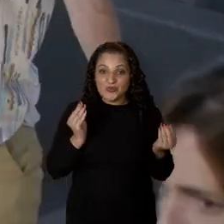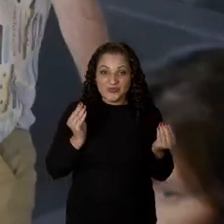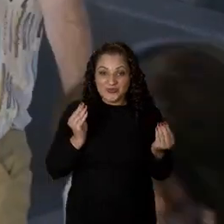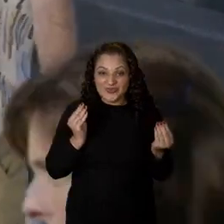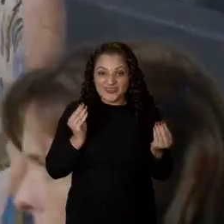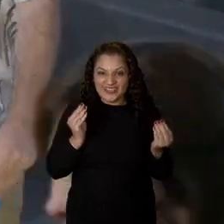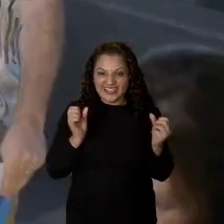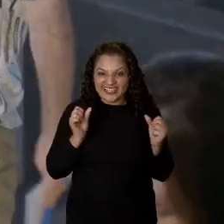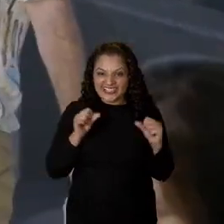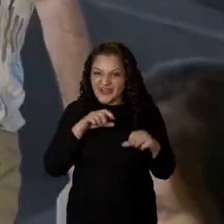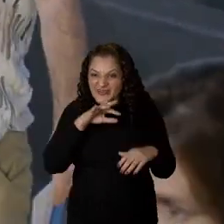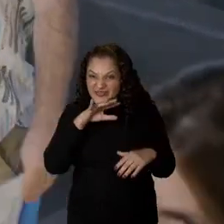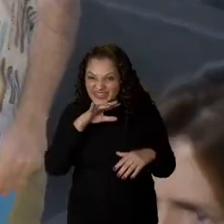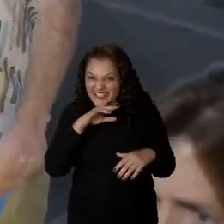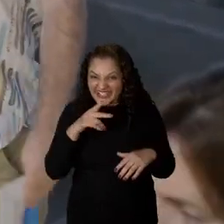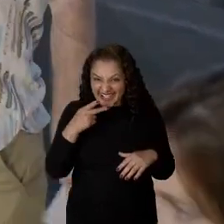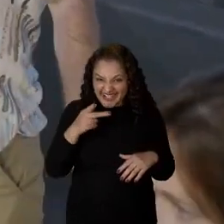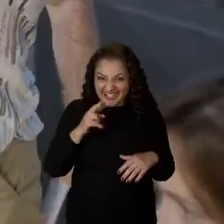Horrível.